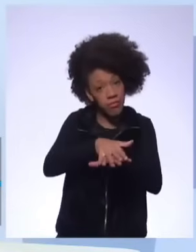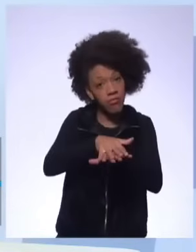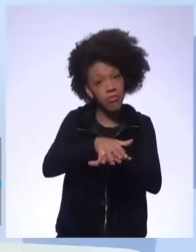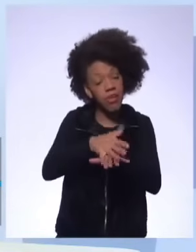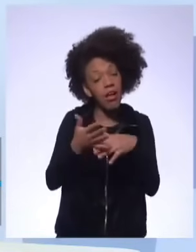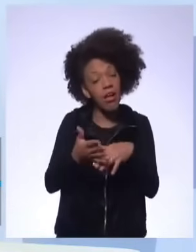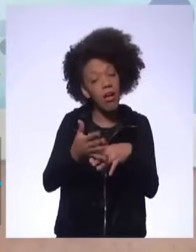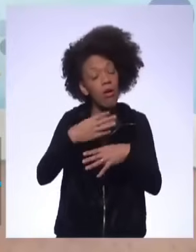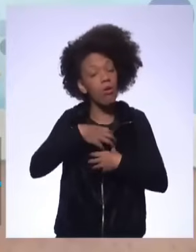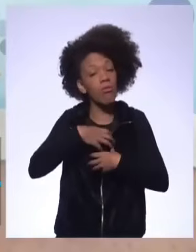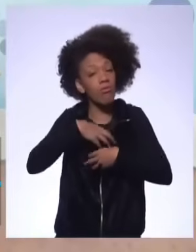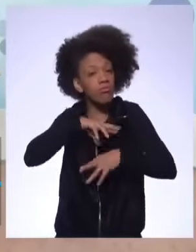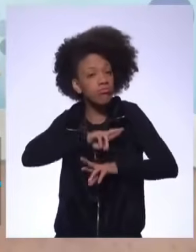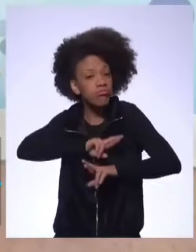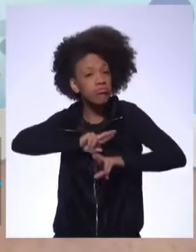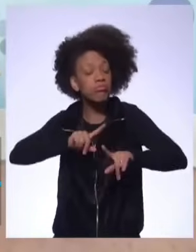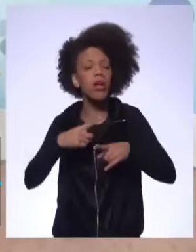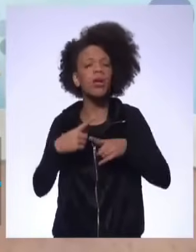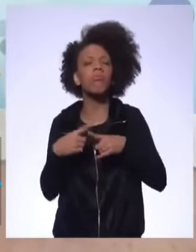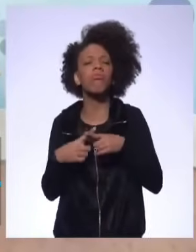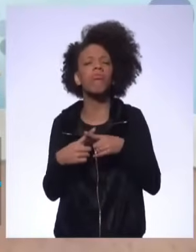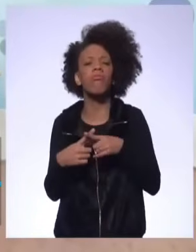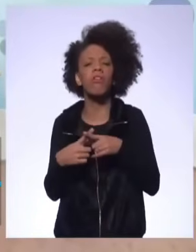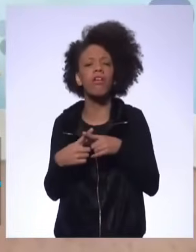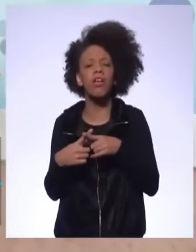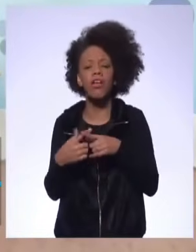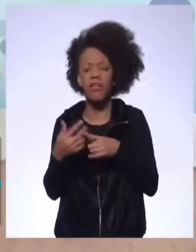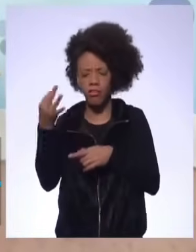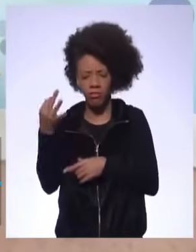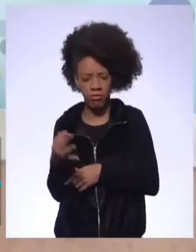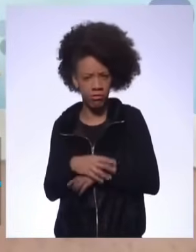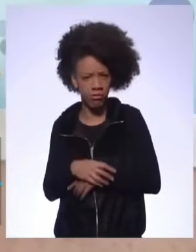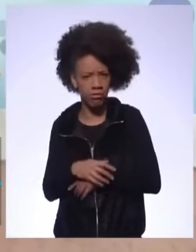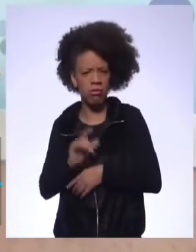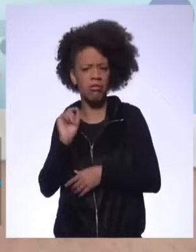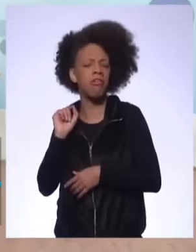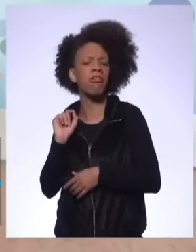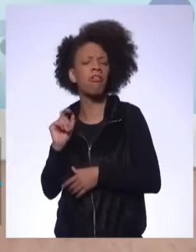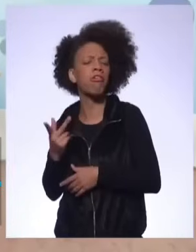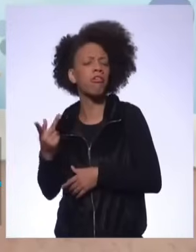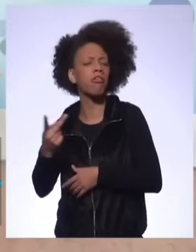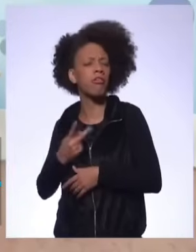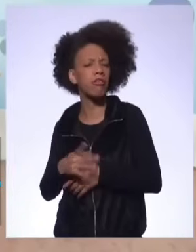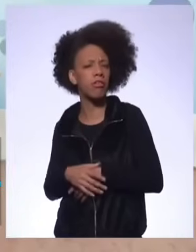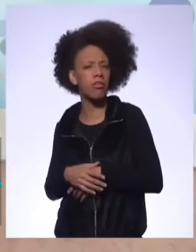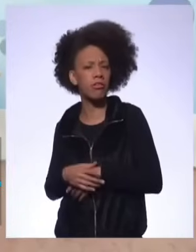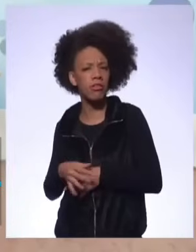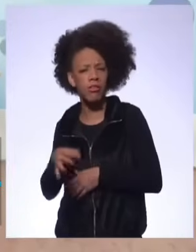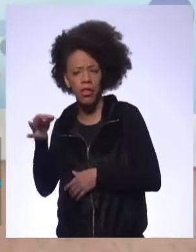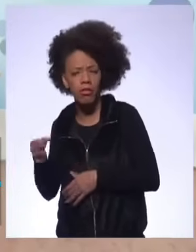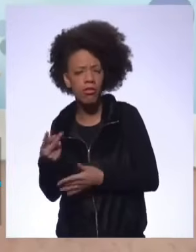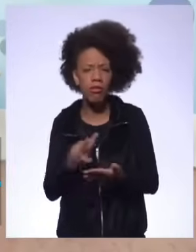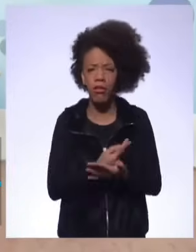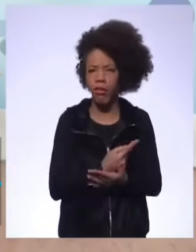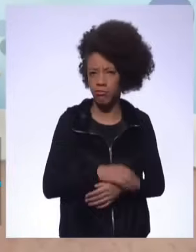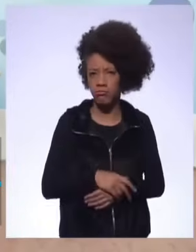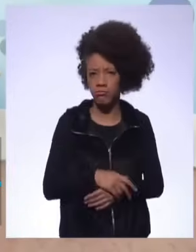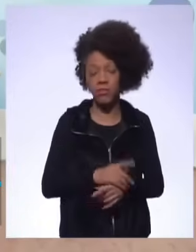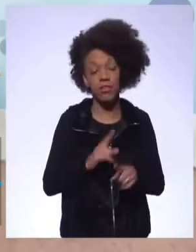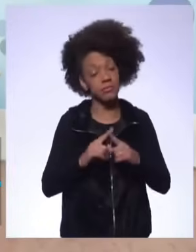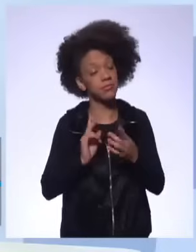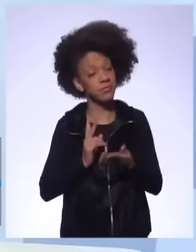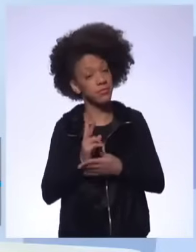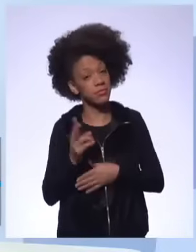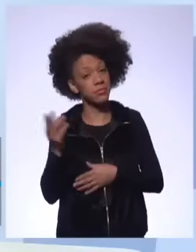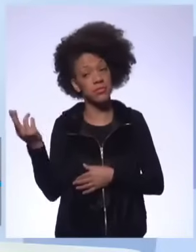um diferencial de... Por que a maioria tem que estar certa, né? Quem disse que está certo ou errado? Agora, como sempre, tem aqui